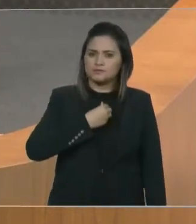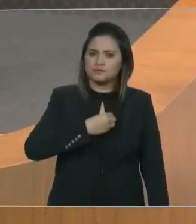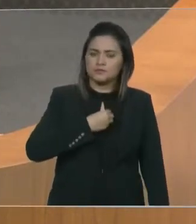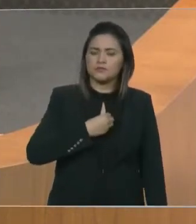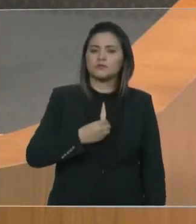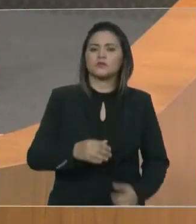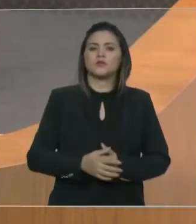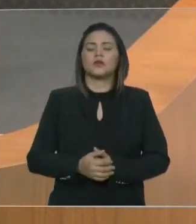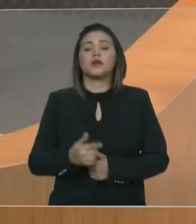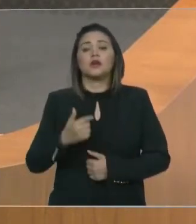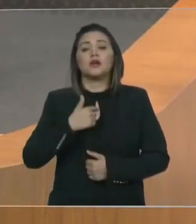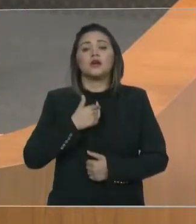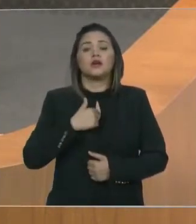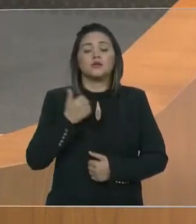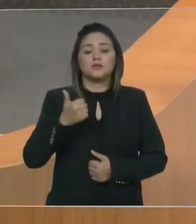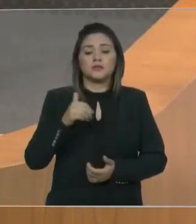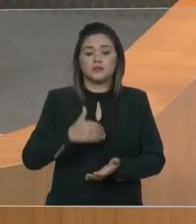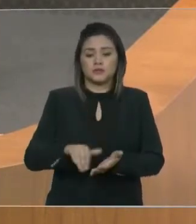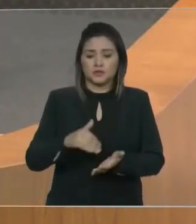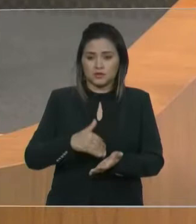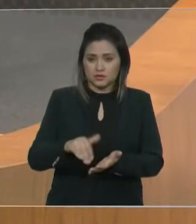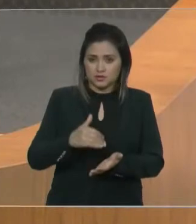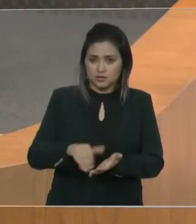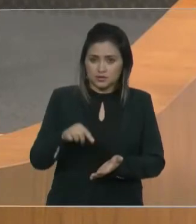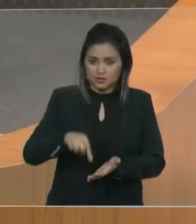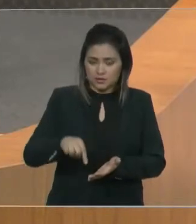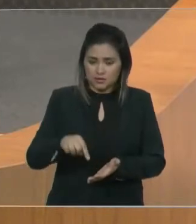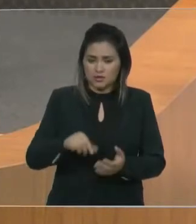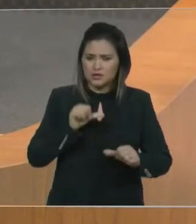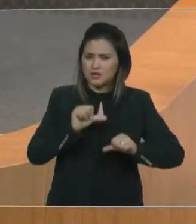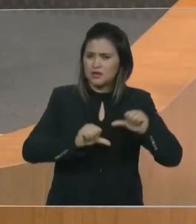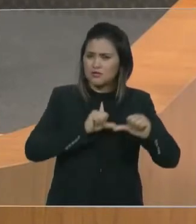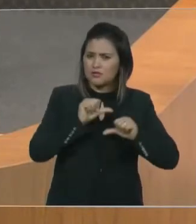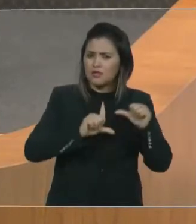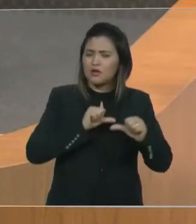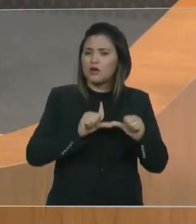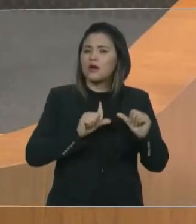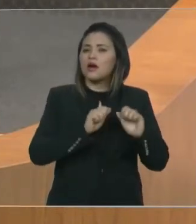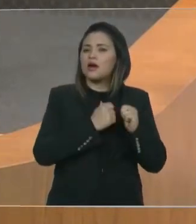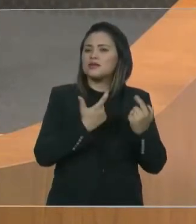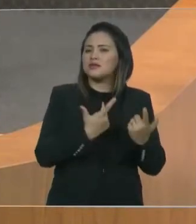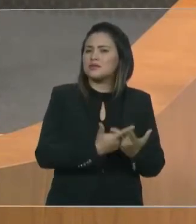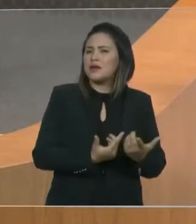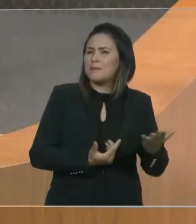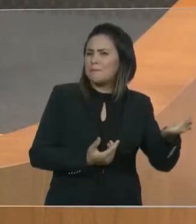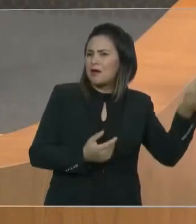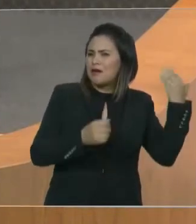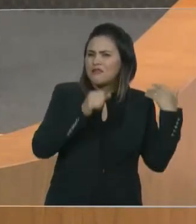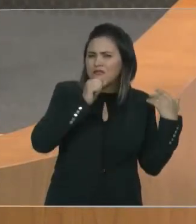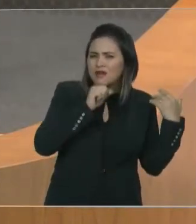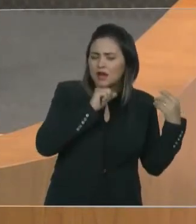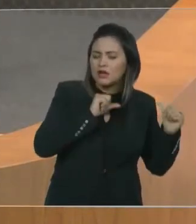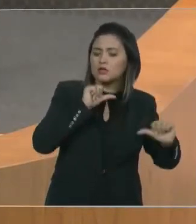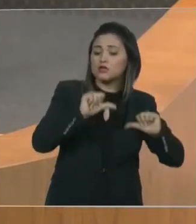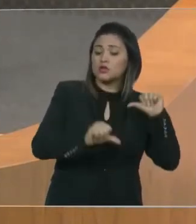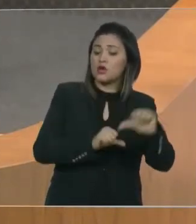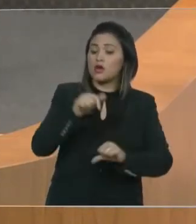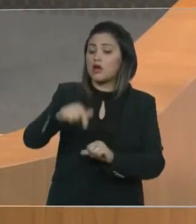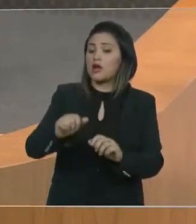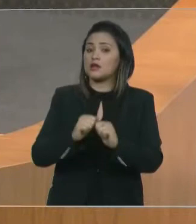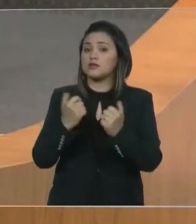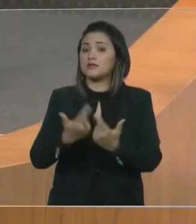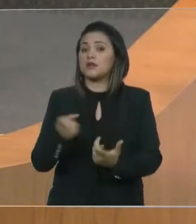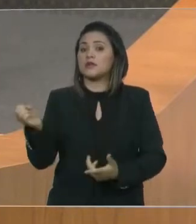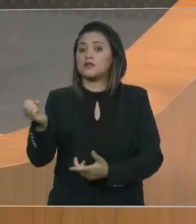secretário dessa casa, sobretudo na transferência da Casa Velha para a Casa Nova, essa que nós estamos, vocês foram imprescindíveis para